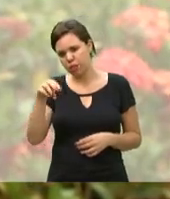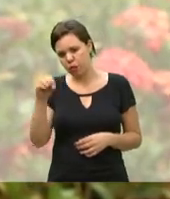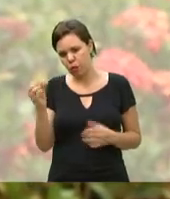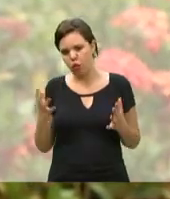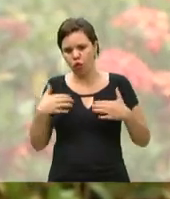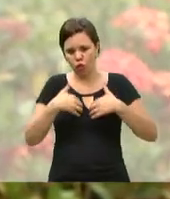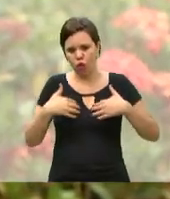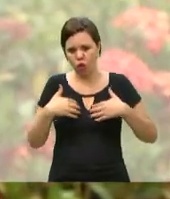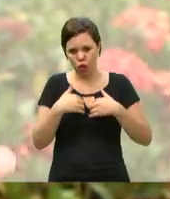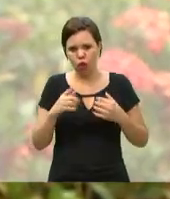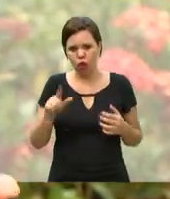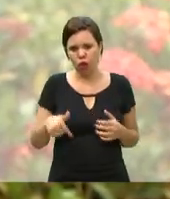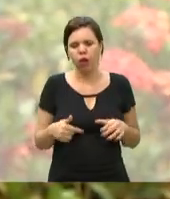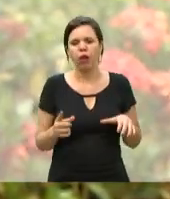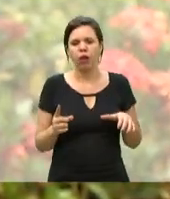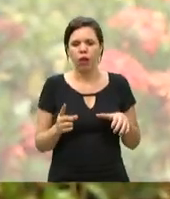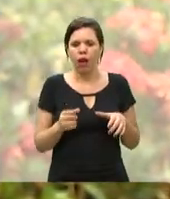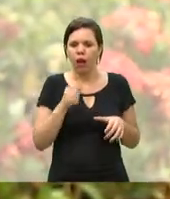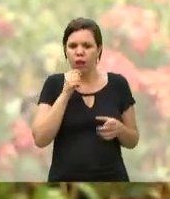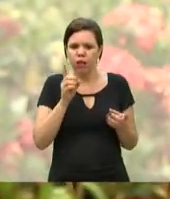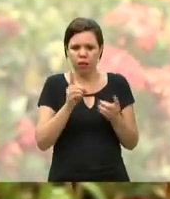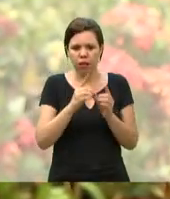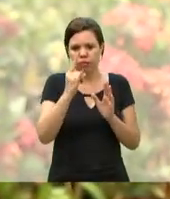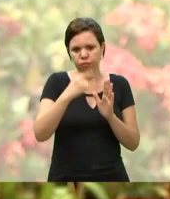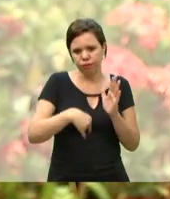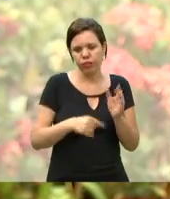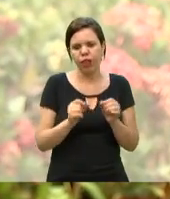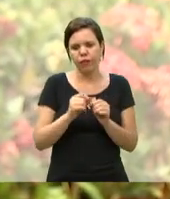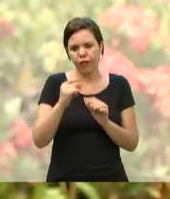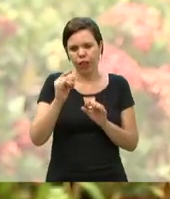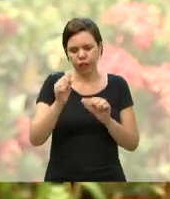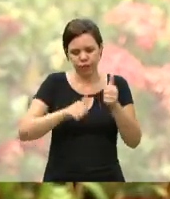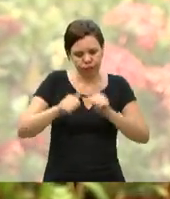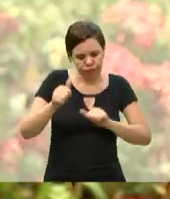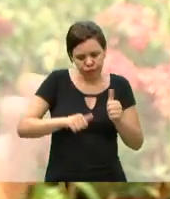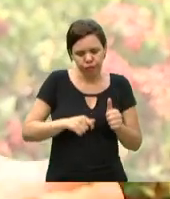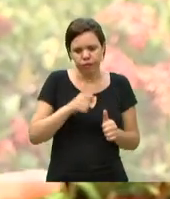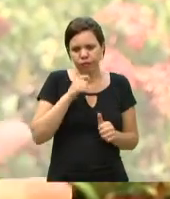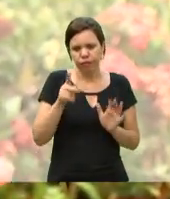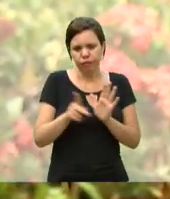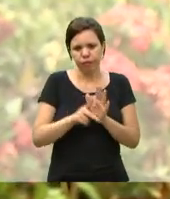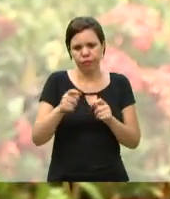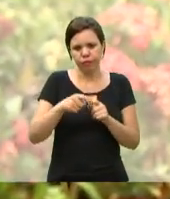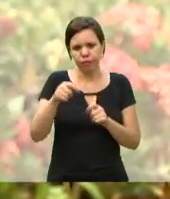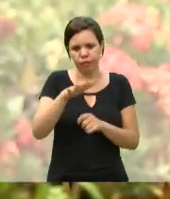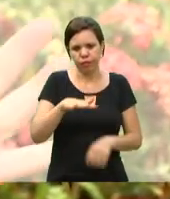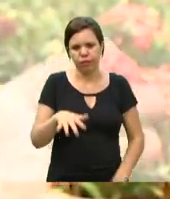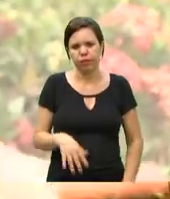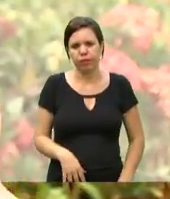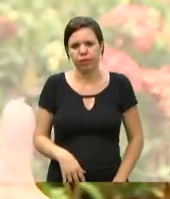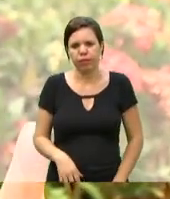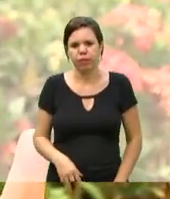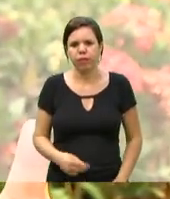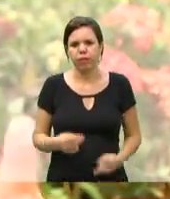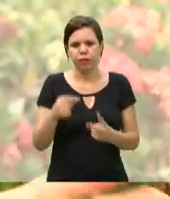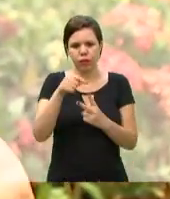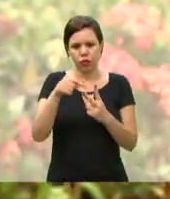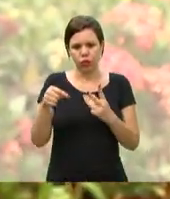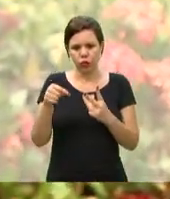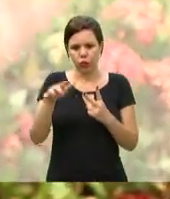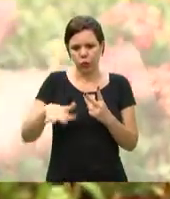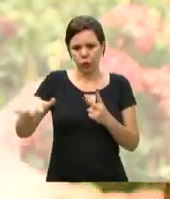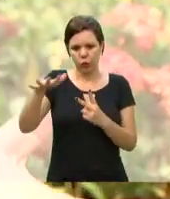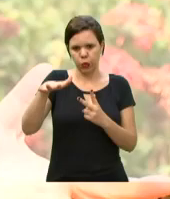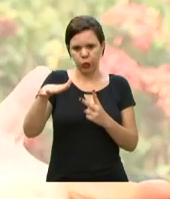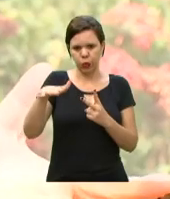O diagnóstico ainda é feito clinicamente nas áreas, né, em duas grandes áreas,